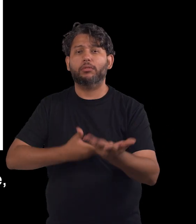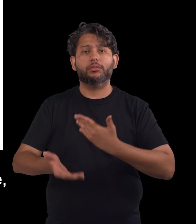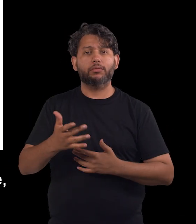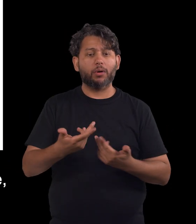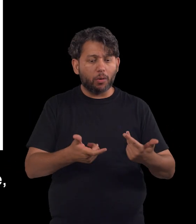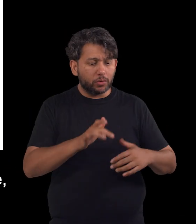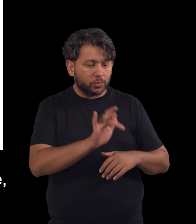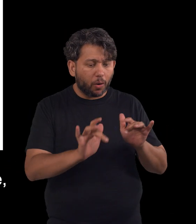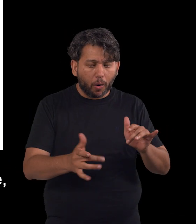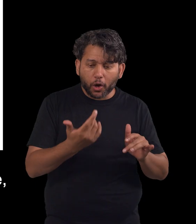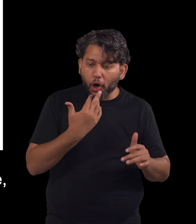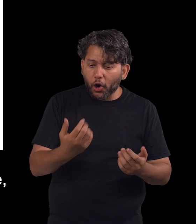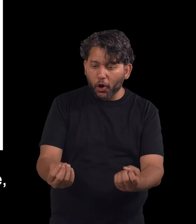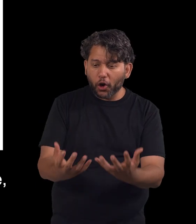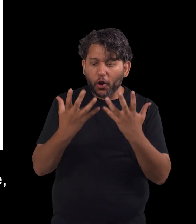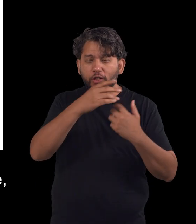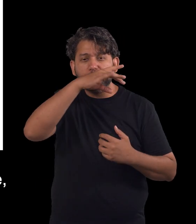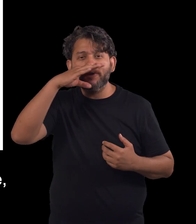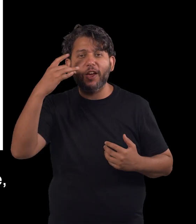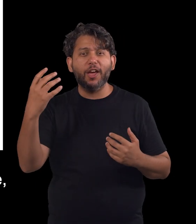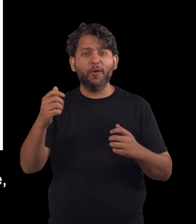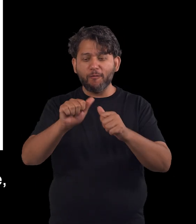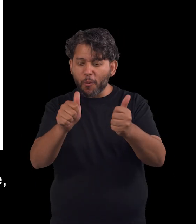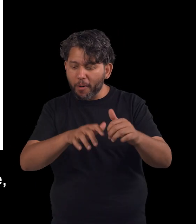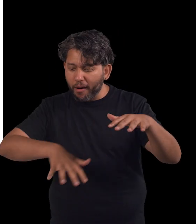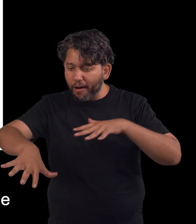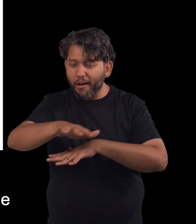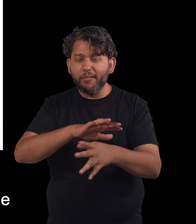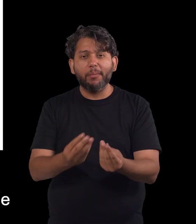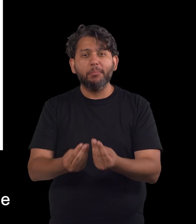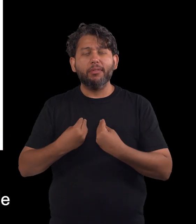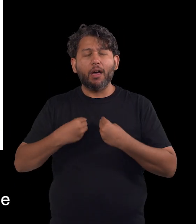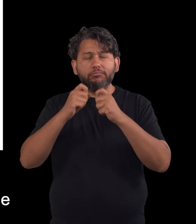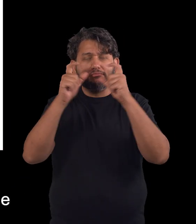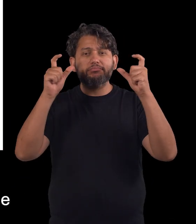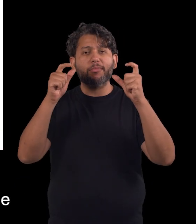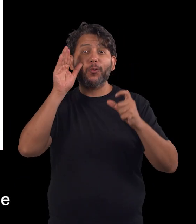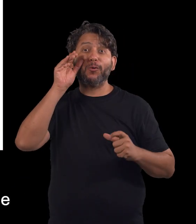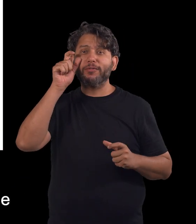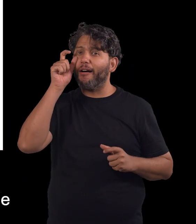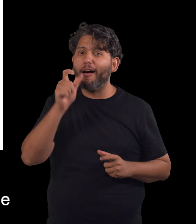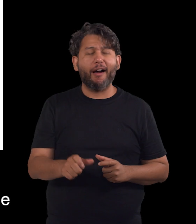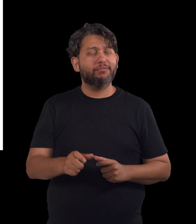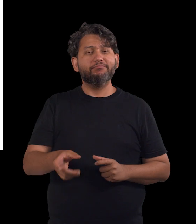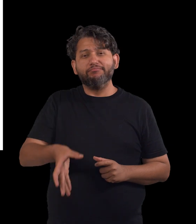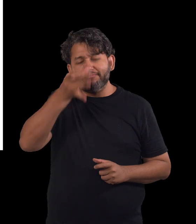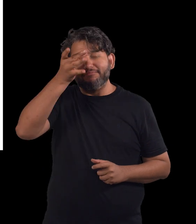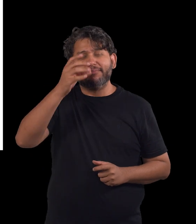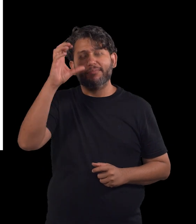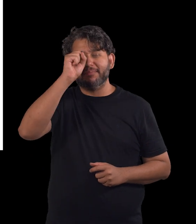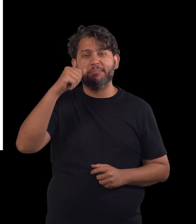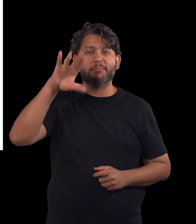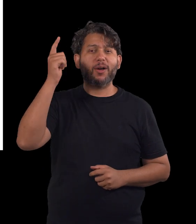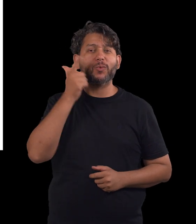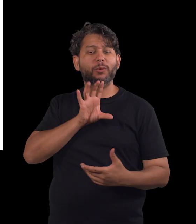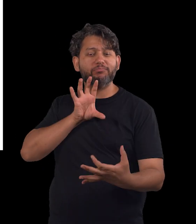interativo, onde o toque, as cores, os aromas e as formas contribuem para despertar a curiosidade e